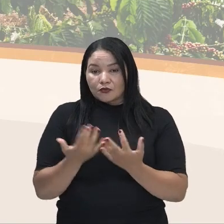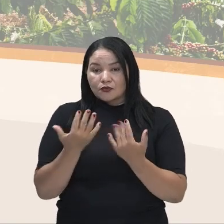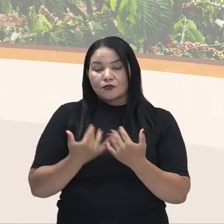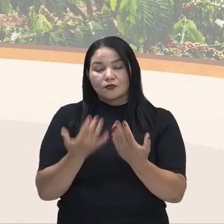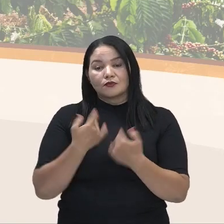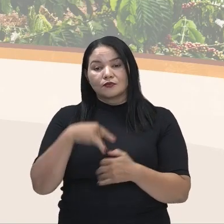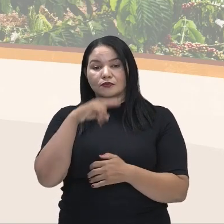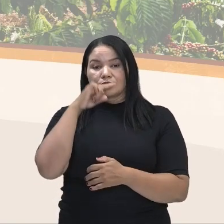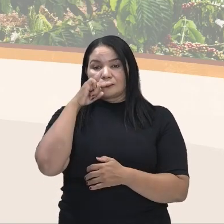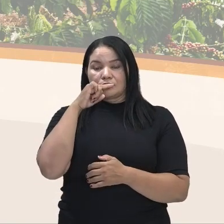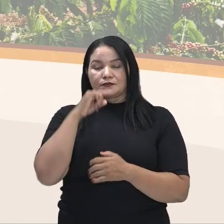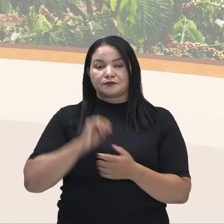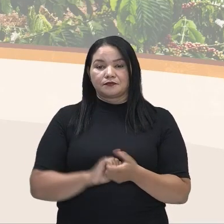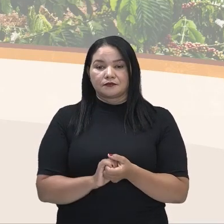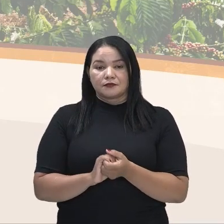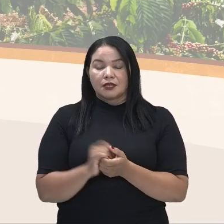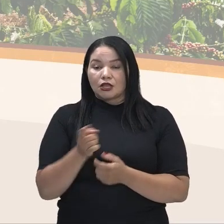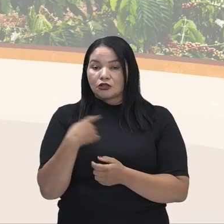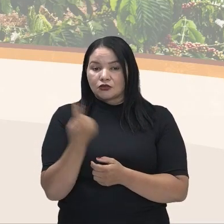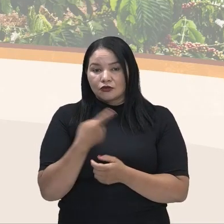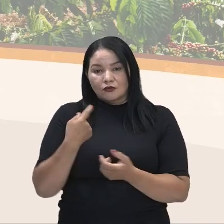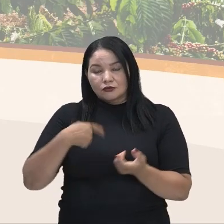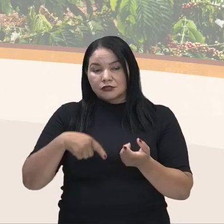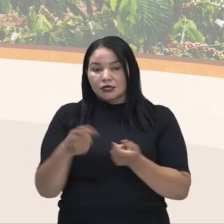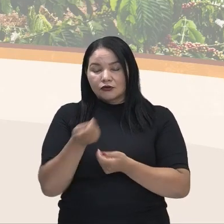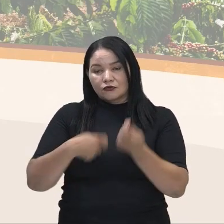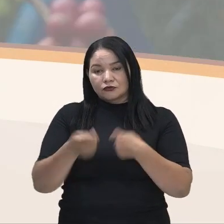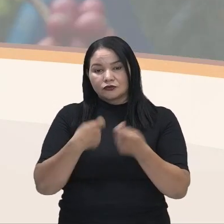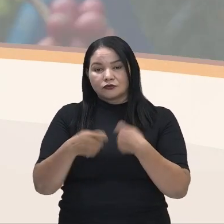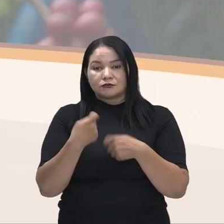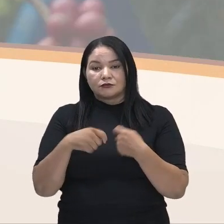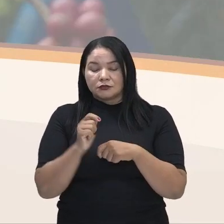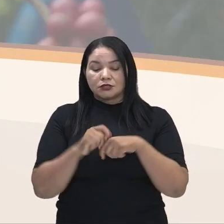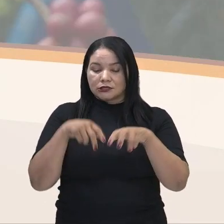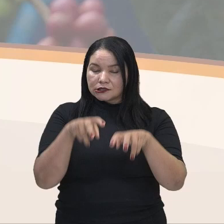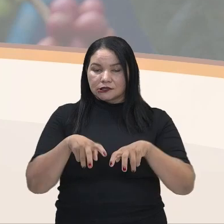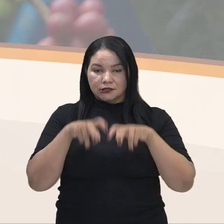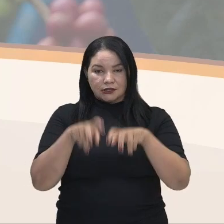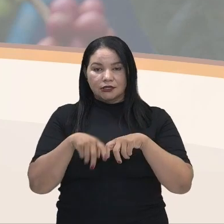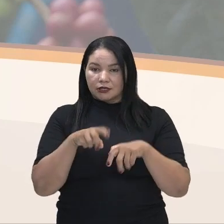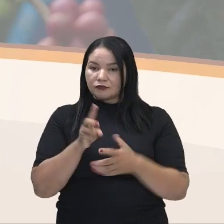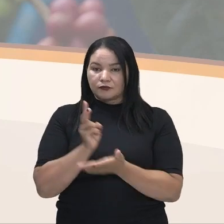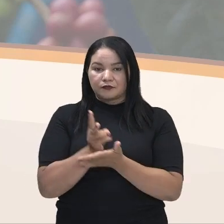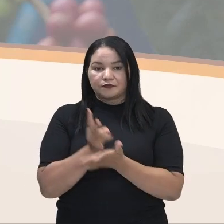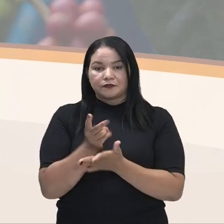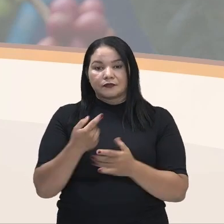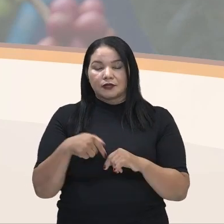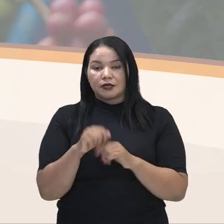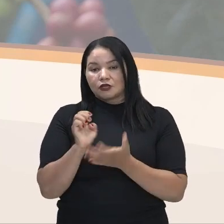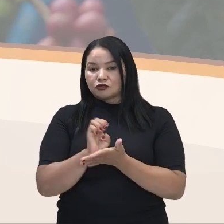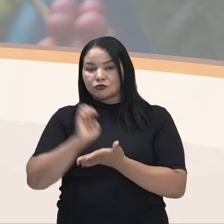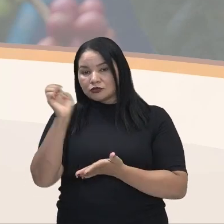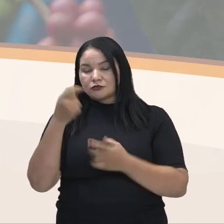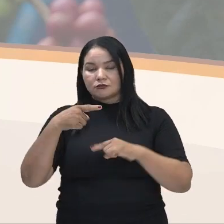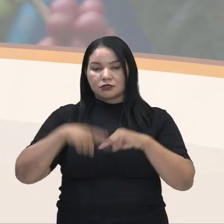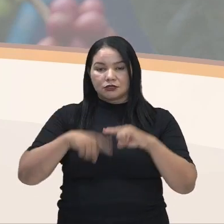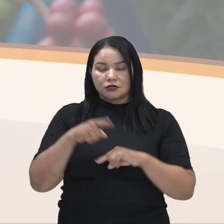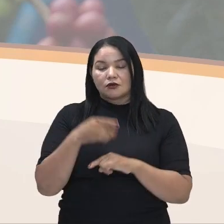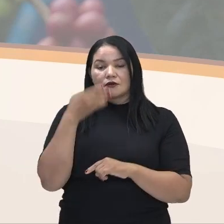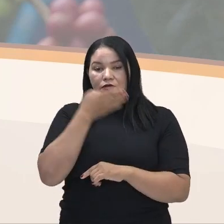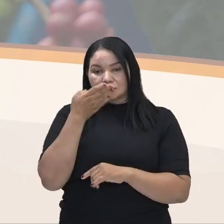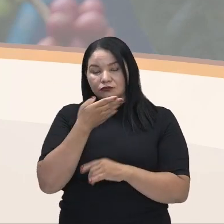cana-de-açúcar. A nossa economia ela era essencialmente agrária, com a exportação de produtos como